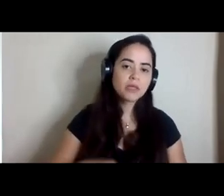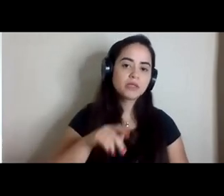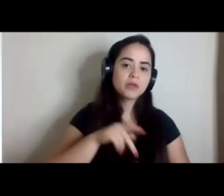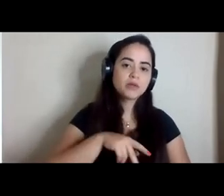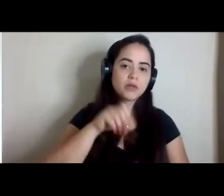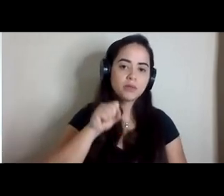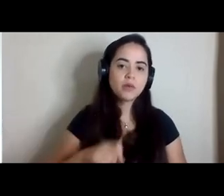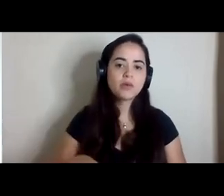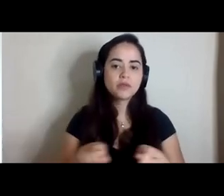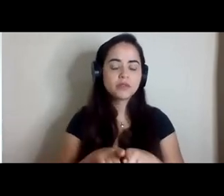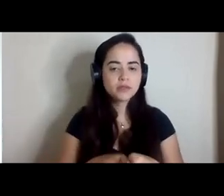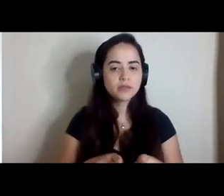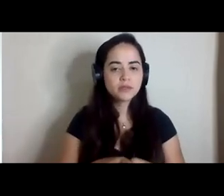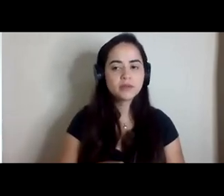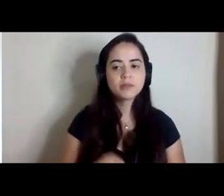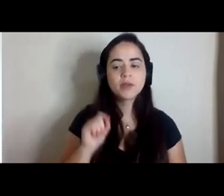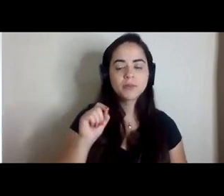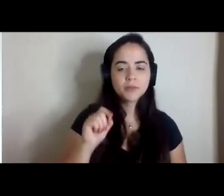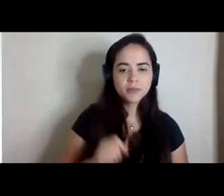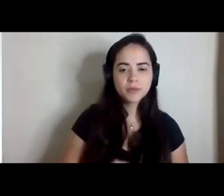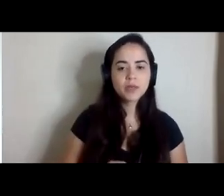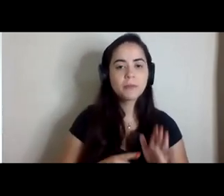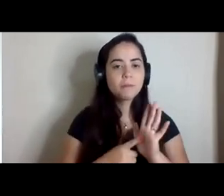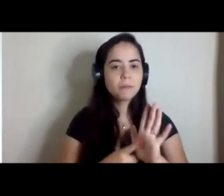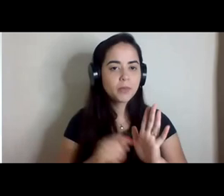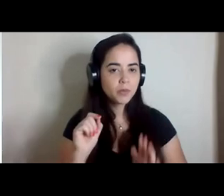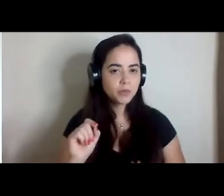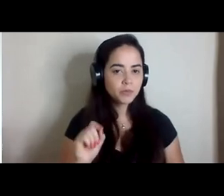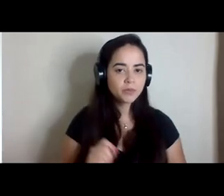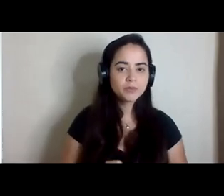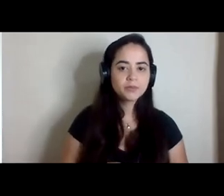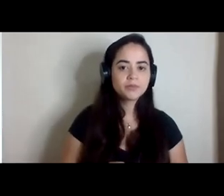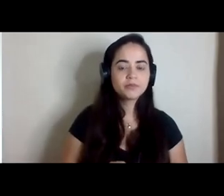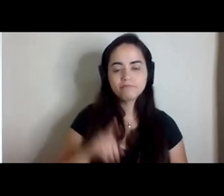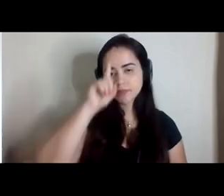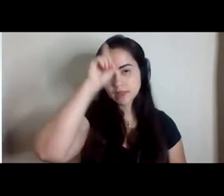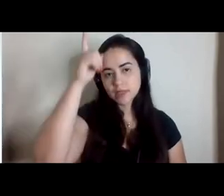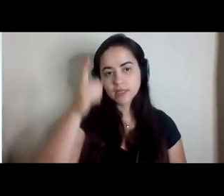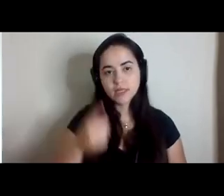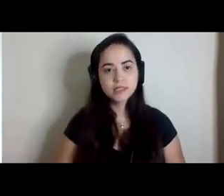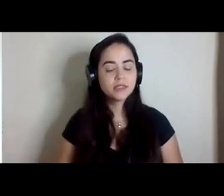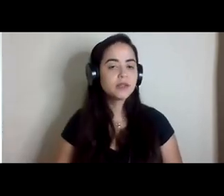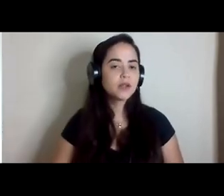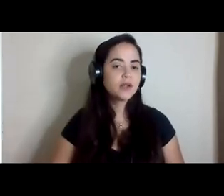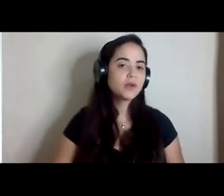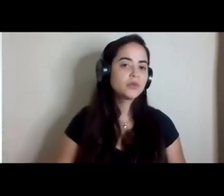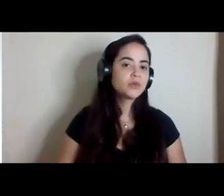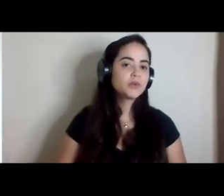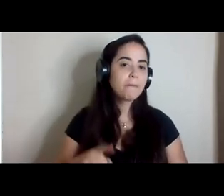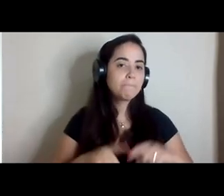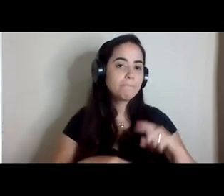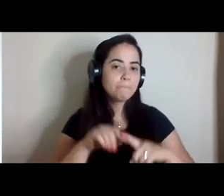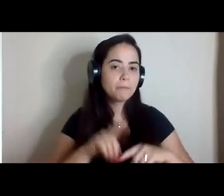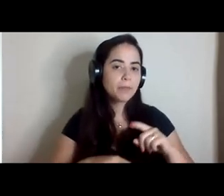reverberar aí como frutos, não é? Propiciar a criação e o desenvolvimento de produtos educacionais que